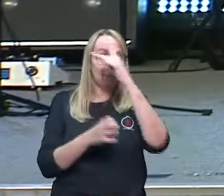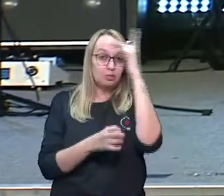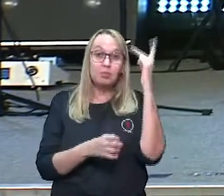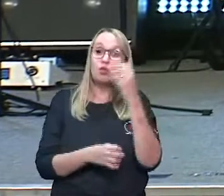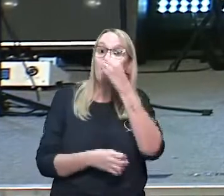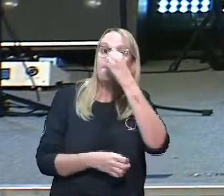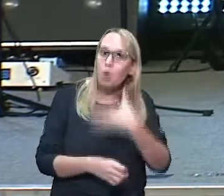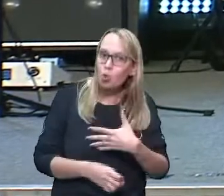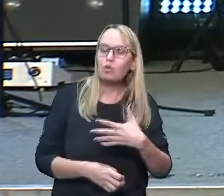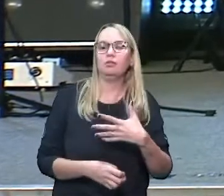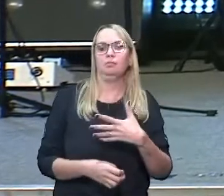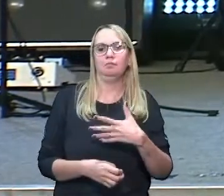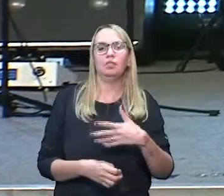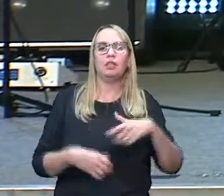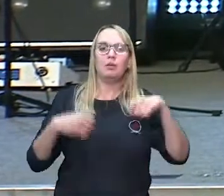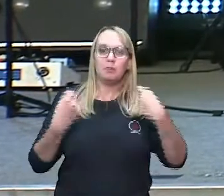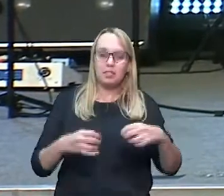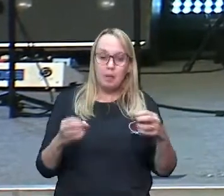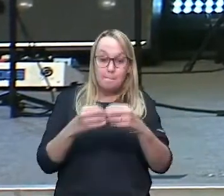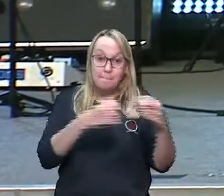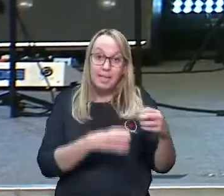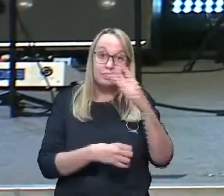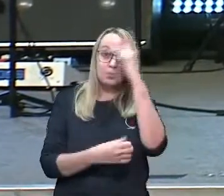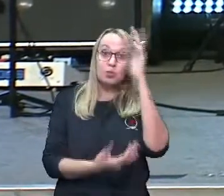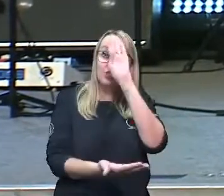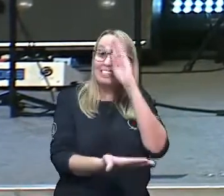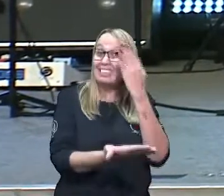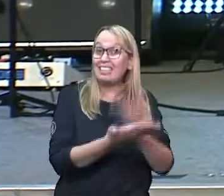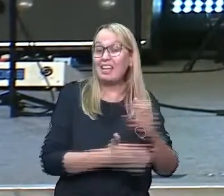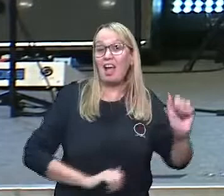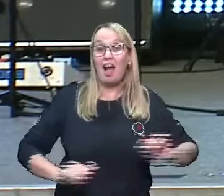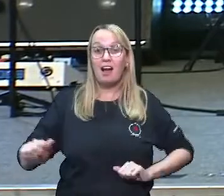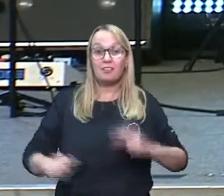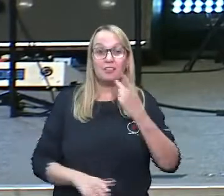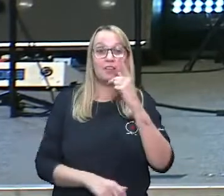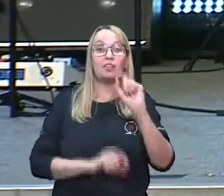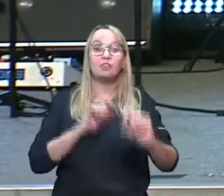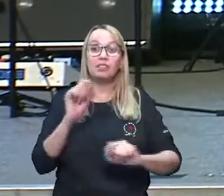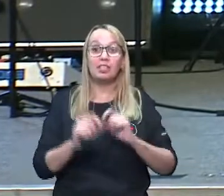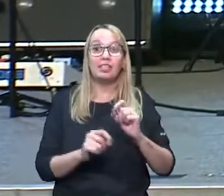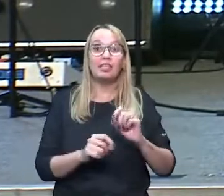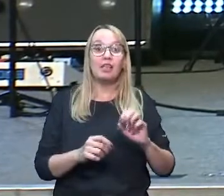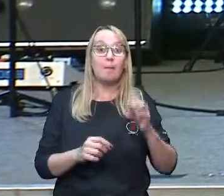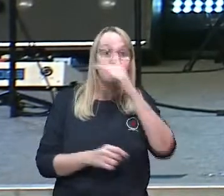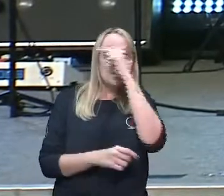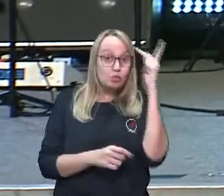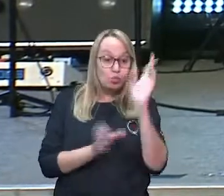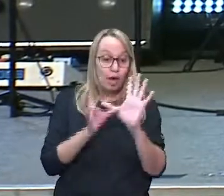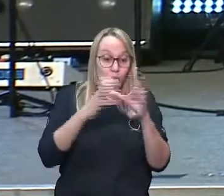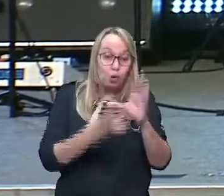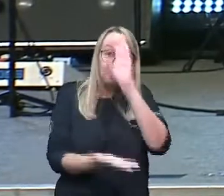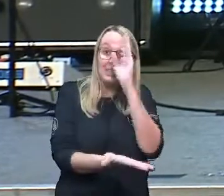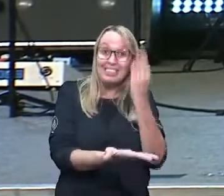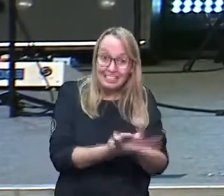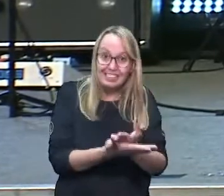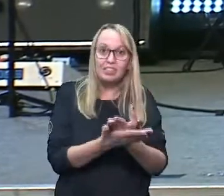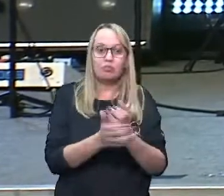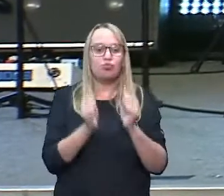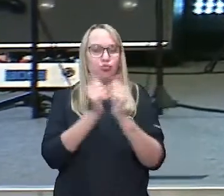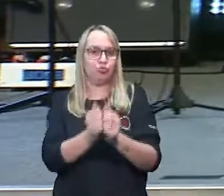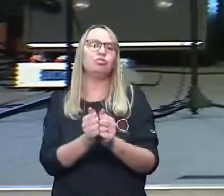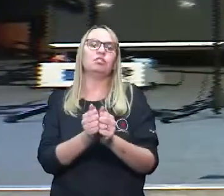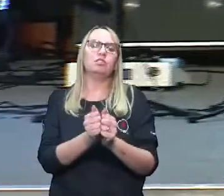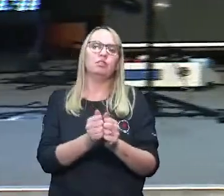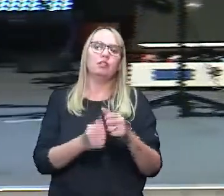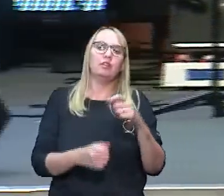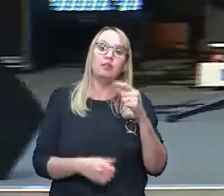Você tem que andar com pessoas que creem. Atos diz assim: e os que criam andavam juntos. Vê se você está andando com quem crê. Sabe